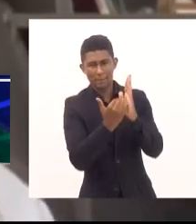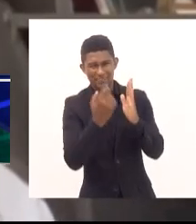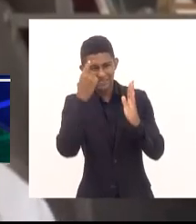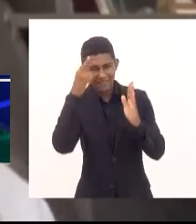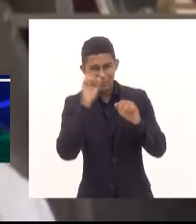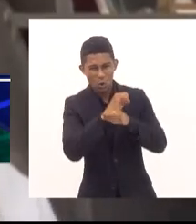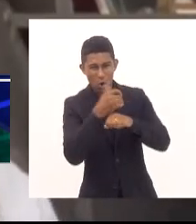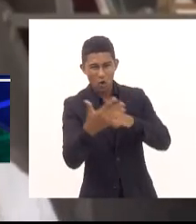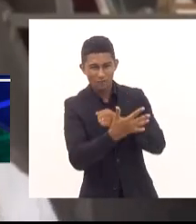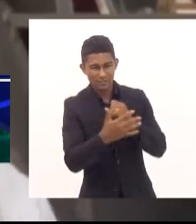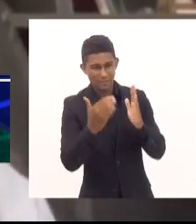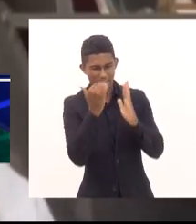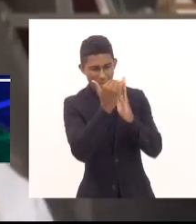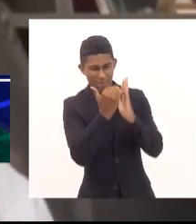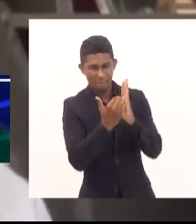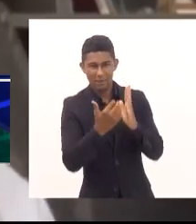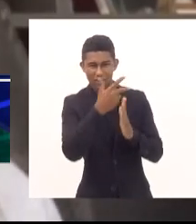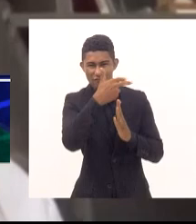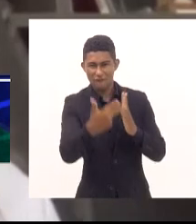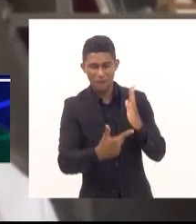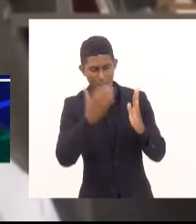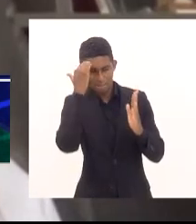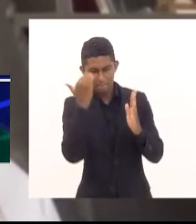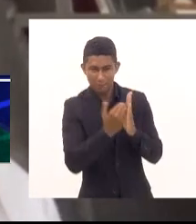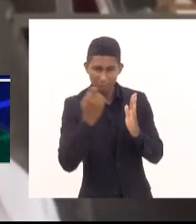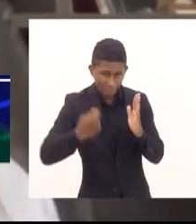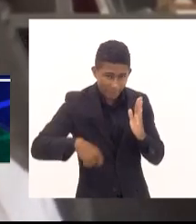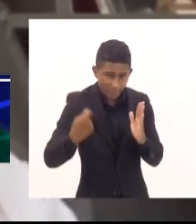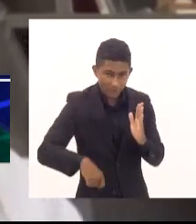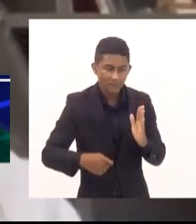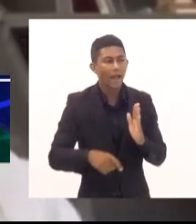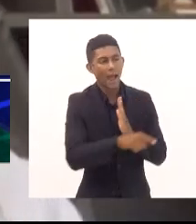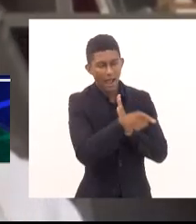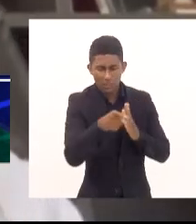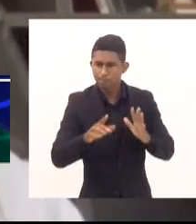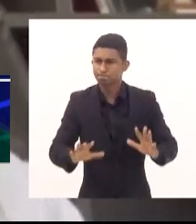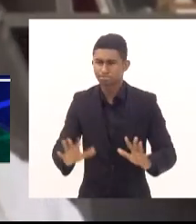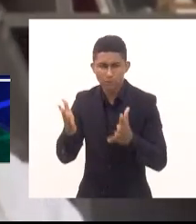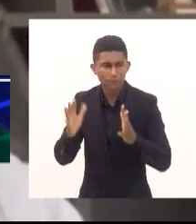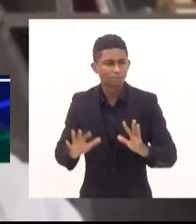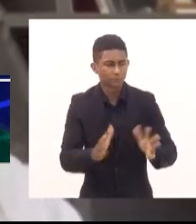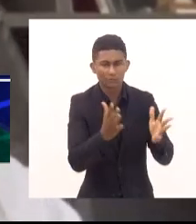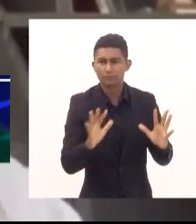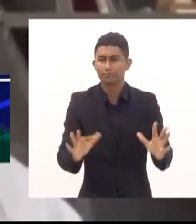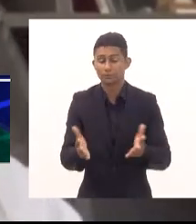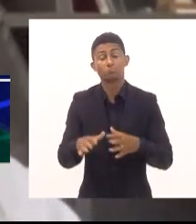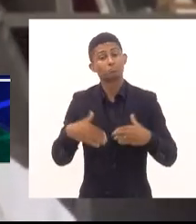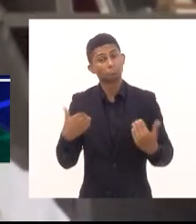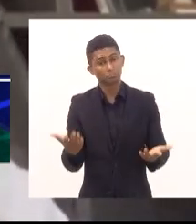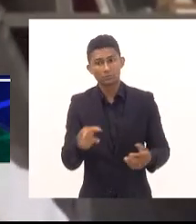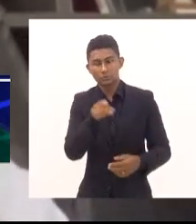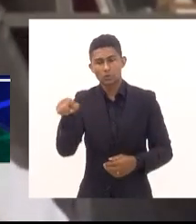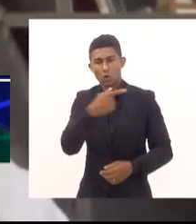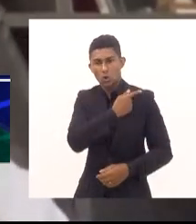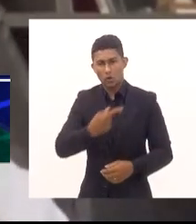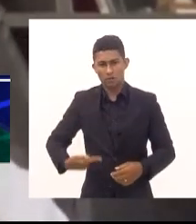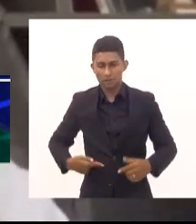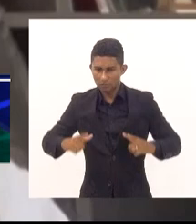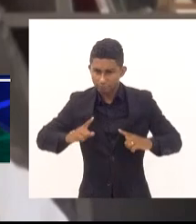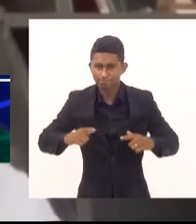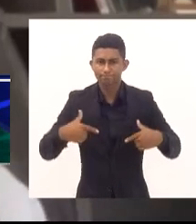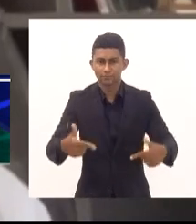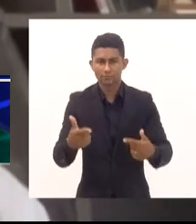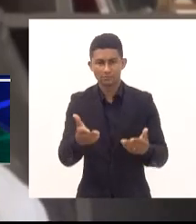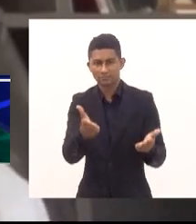do combate ao Covid-19. Então, essas ações do governo